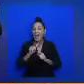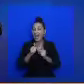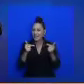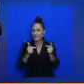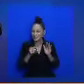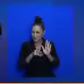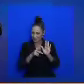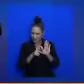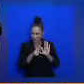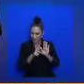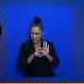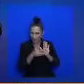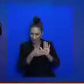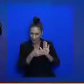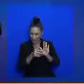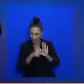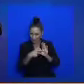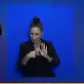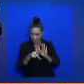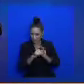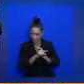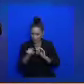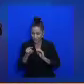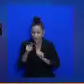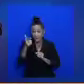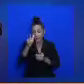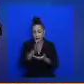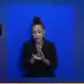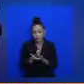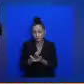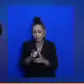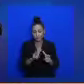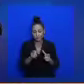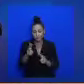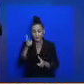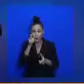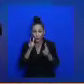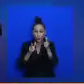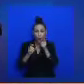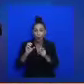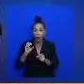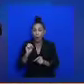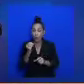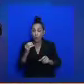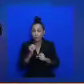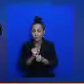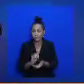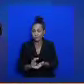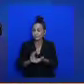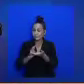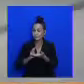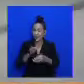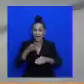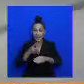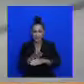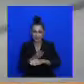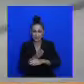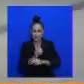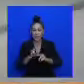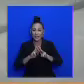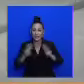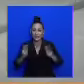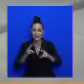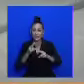estava na sua aposta. Após a apuração, você poderá saber de onde são as apostas vencedoras ou se o prêmio está acumulado acessando a